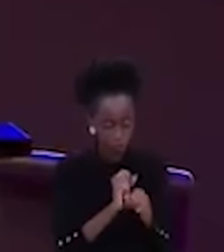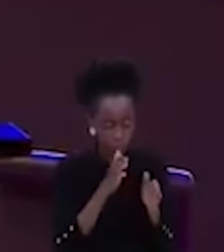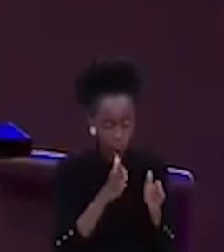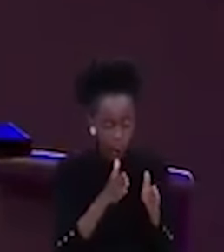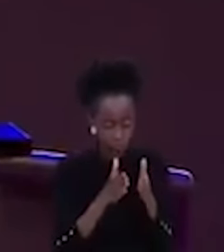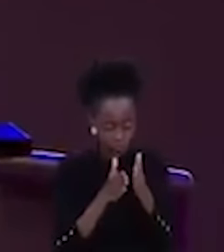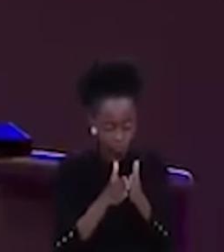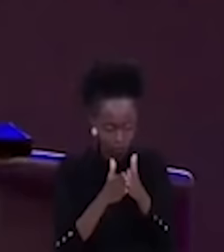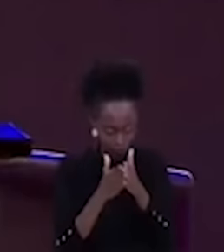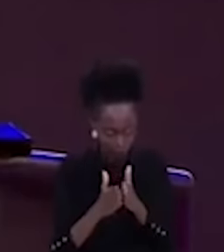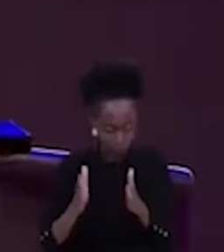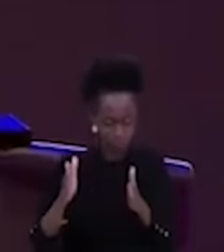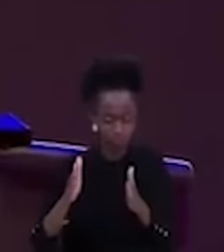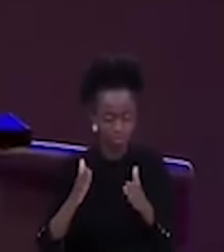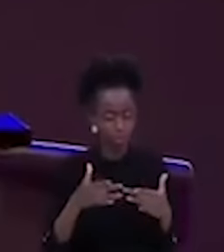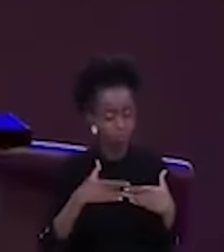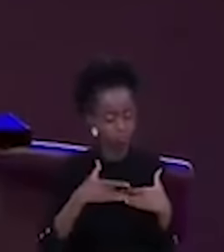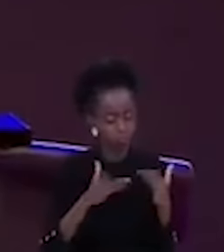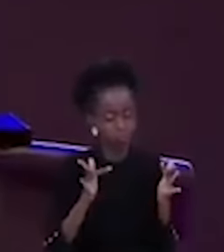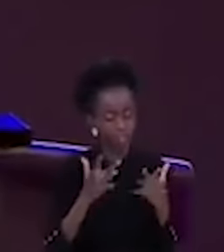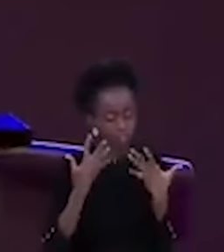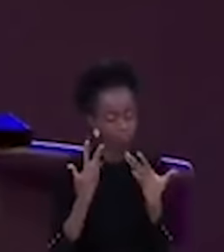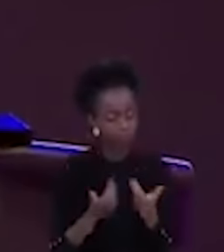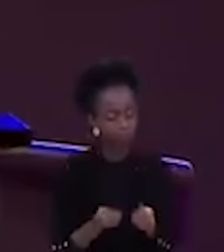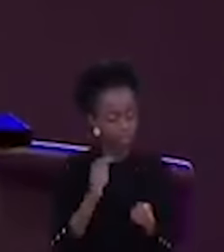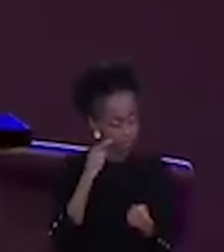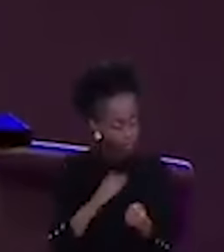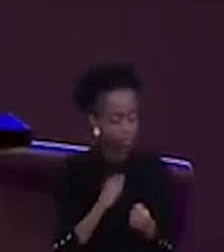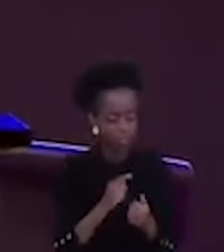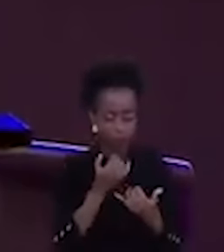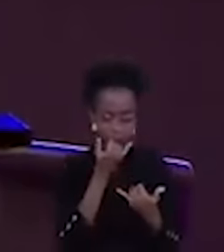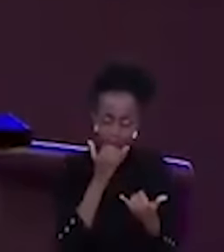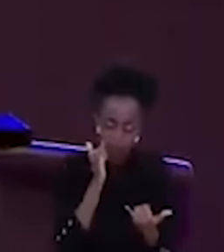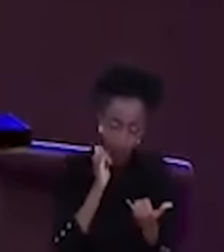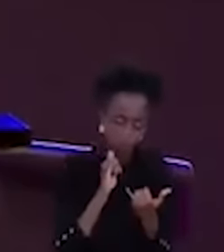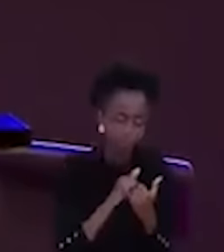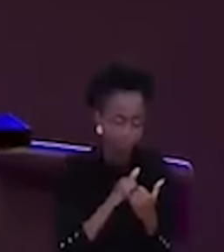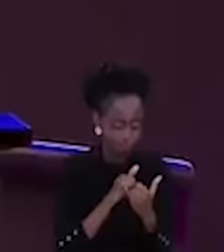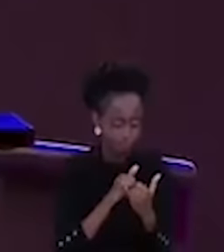grandes misericórdias te recolherei, te aceitarei.